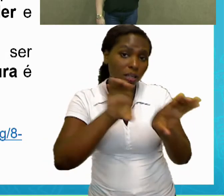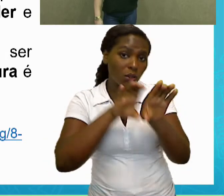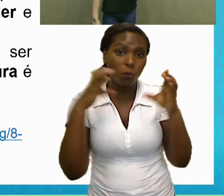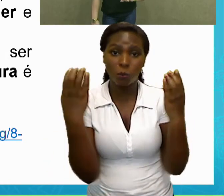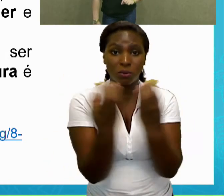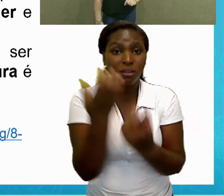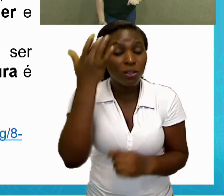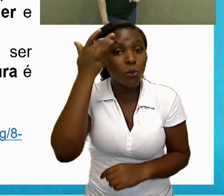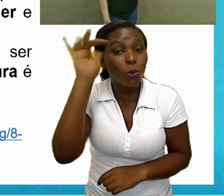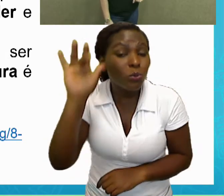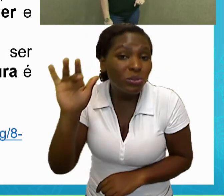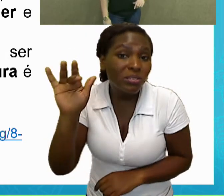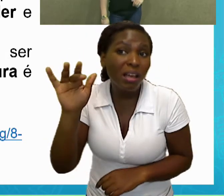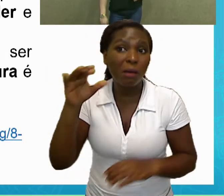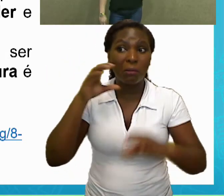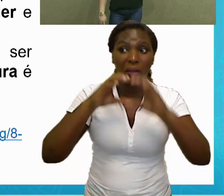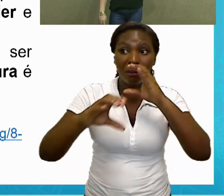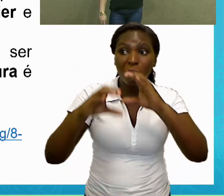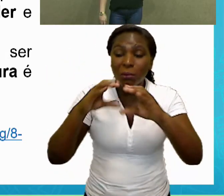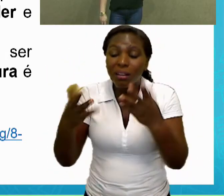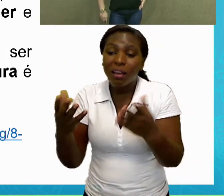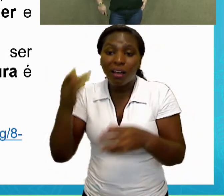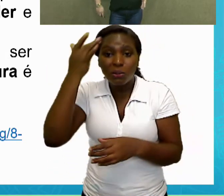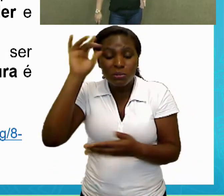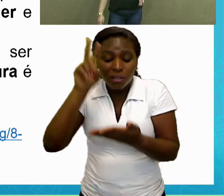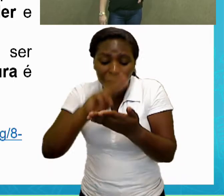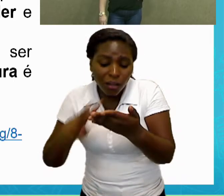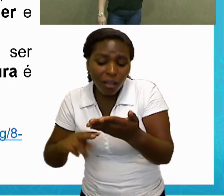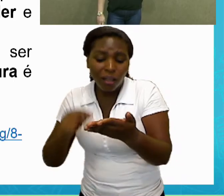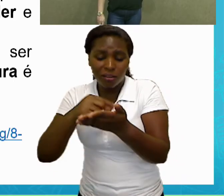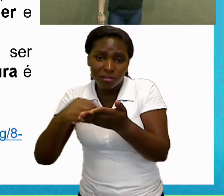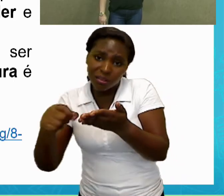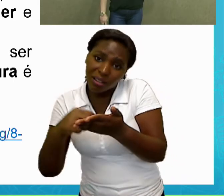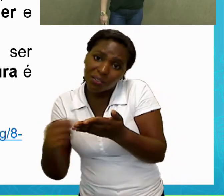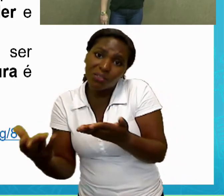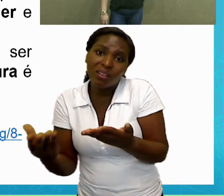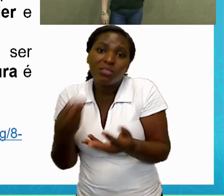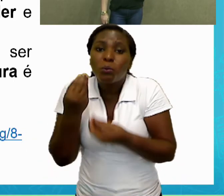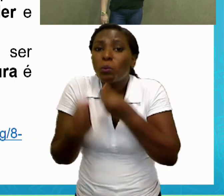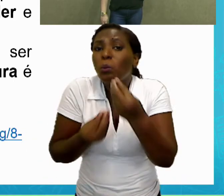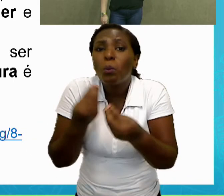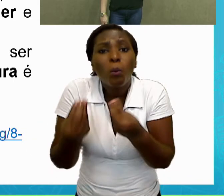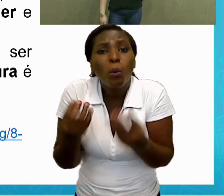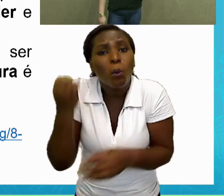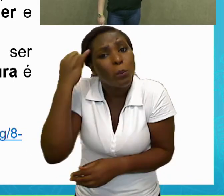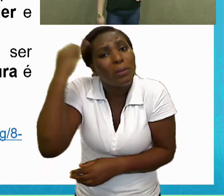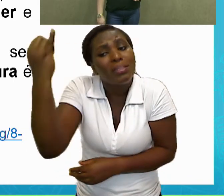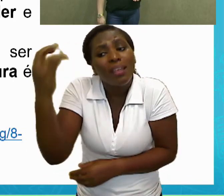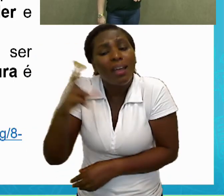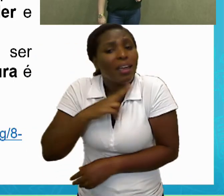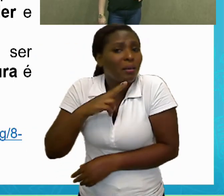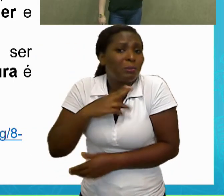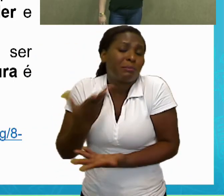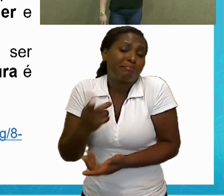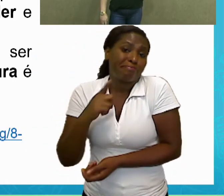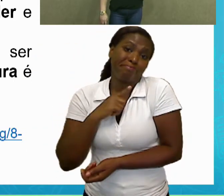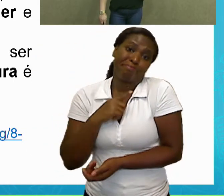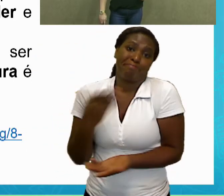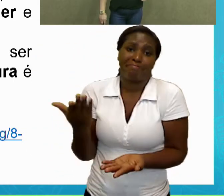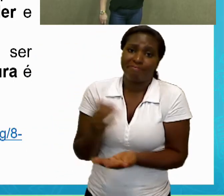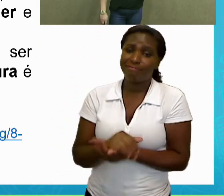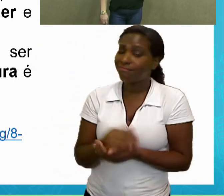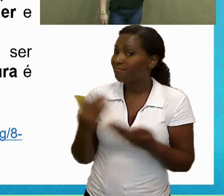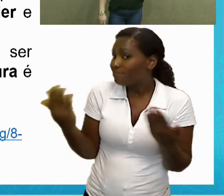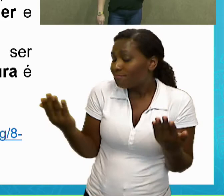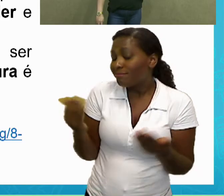a criatividade. Pode-se ter criatividade mesmo que a pessoa não seja letrada.